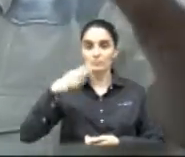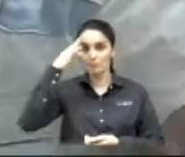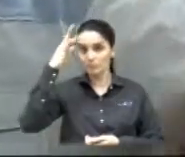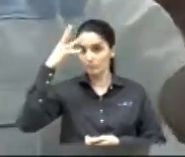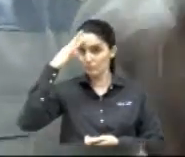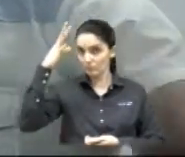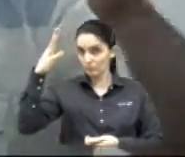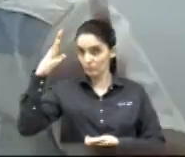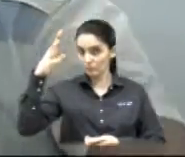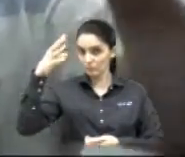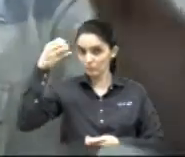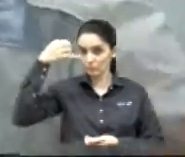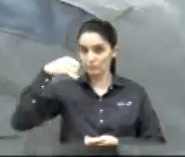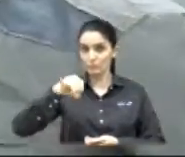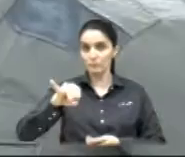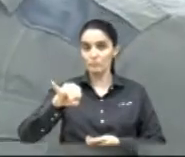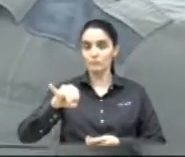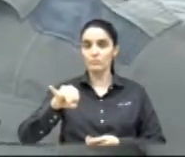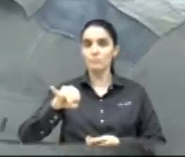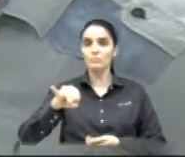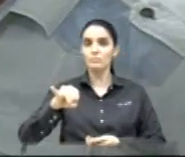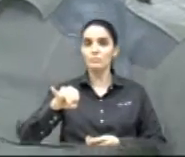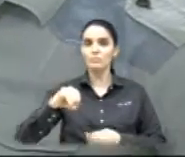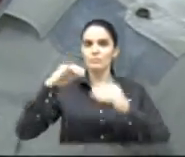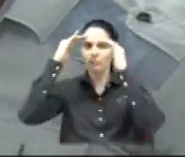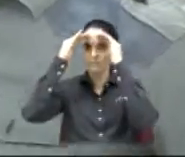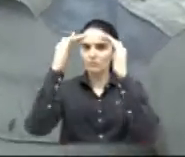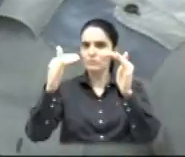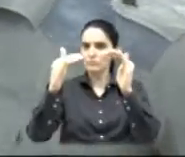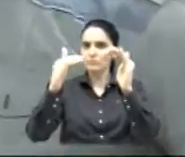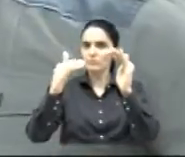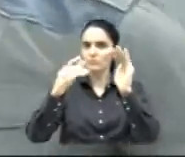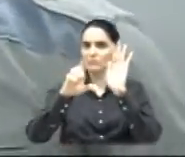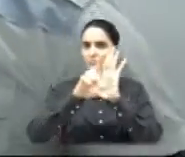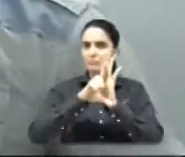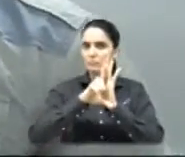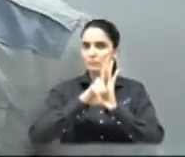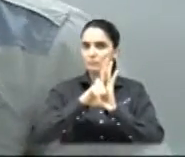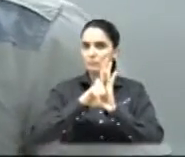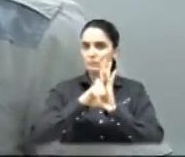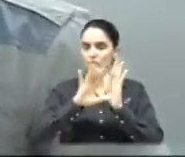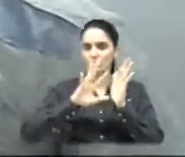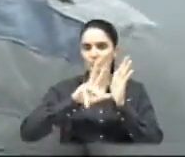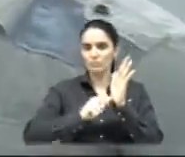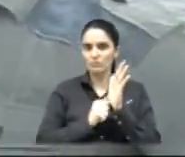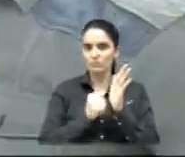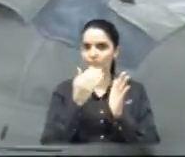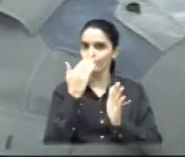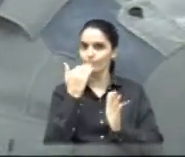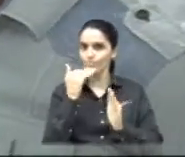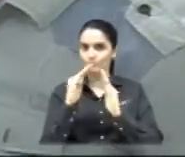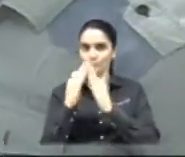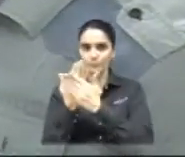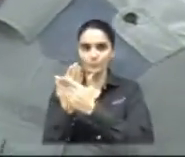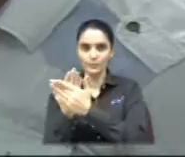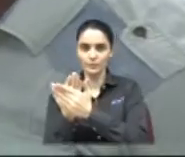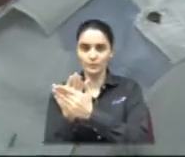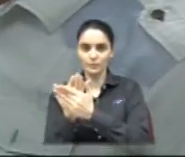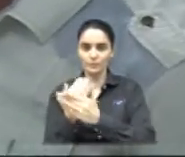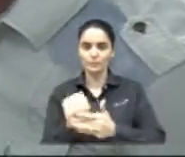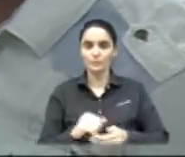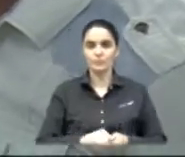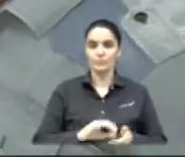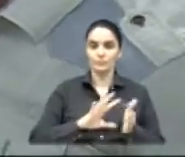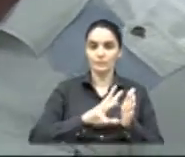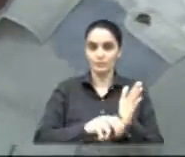este princípio fosse levado à risca. Deveríamos continuar com a máfia da merenda? Deveríamos continuar com o escândalo